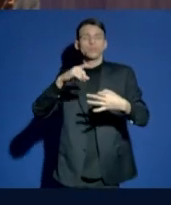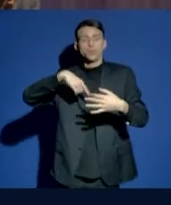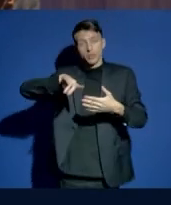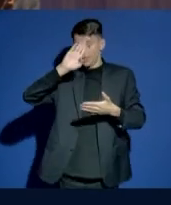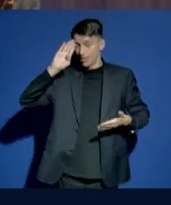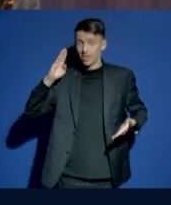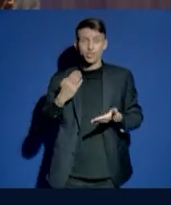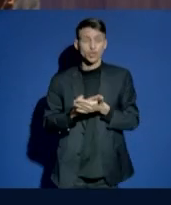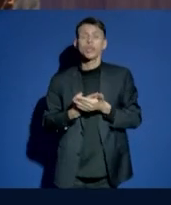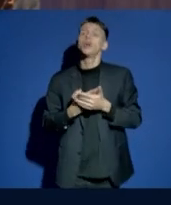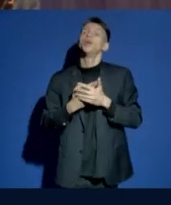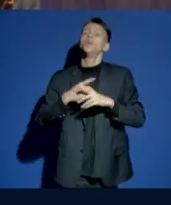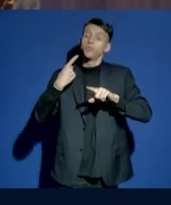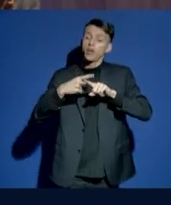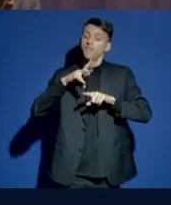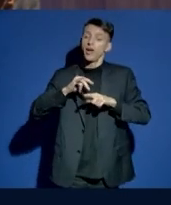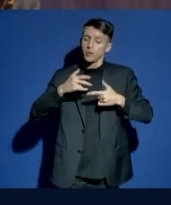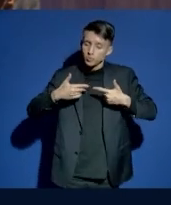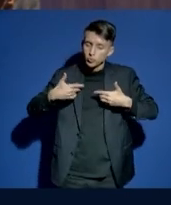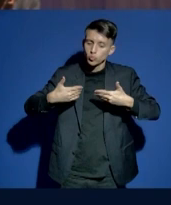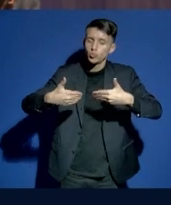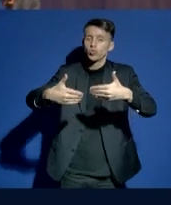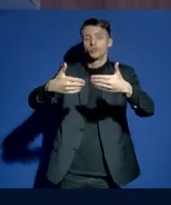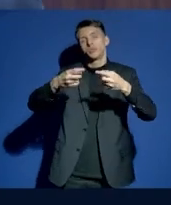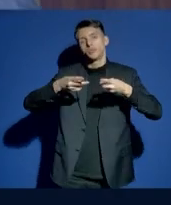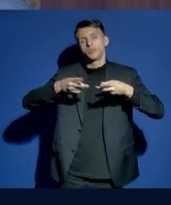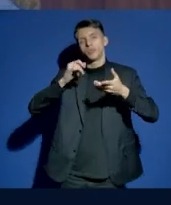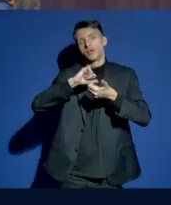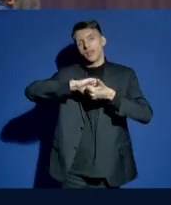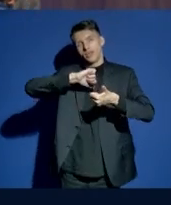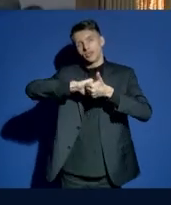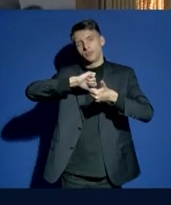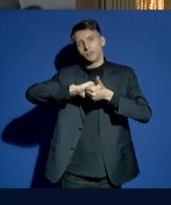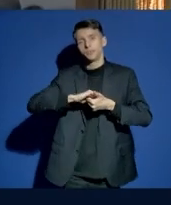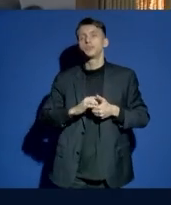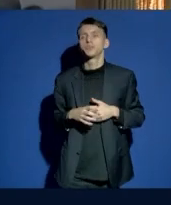porque nós vamos continuar sendo eficientes.